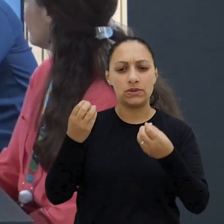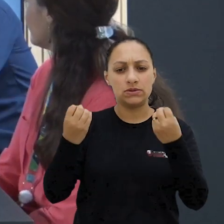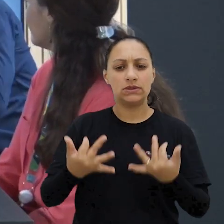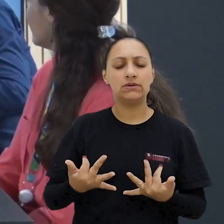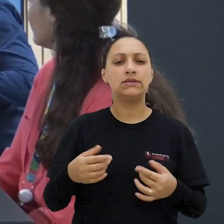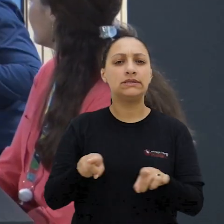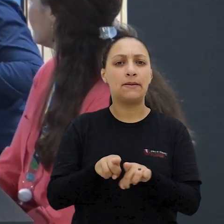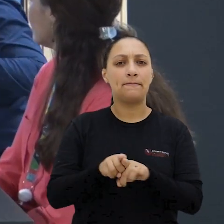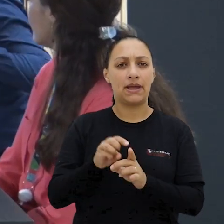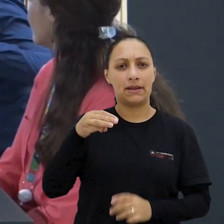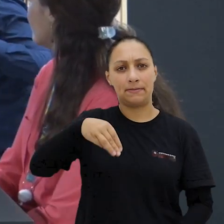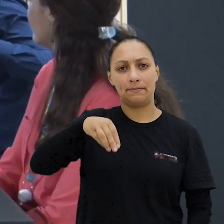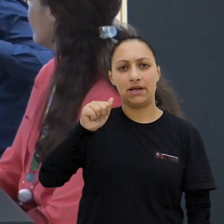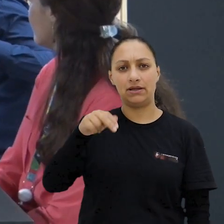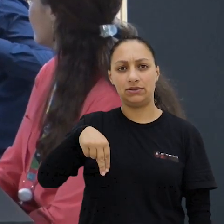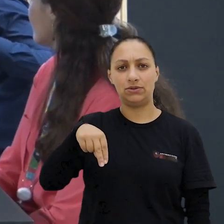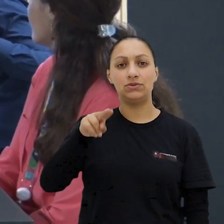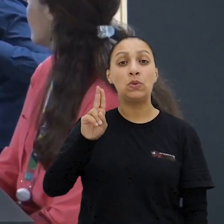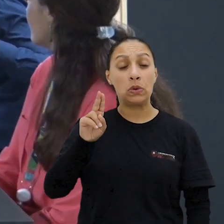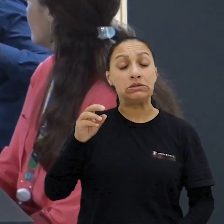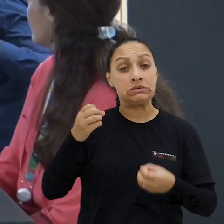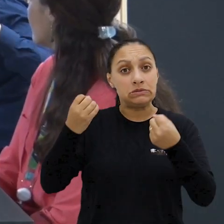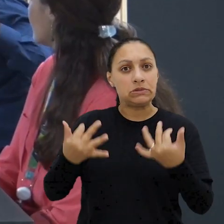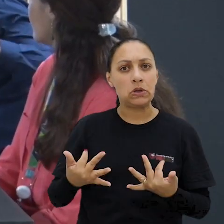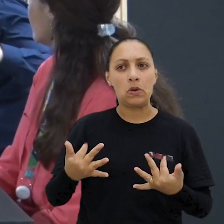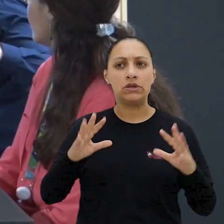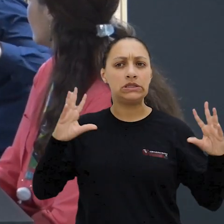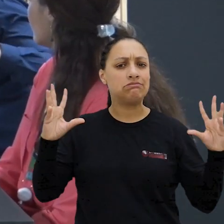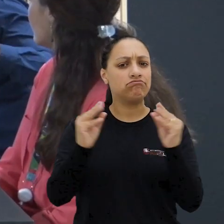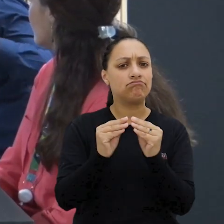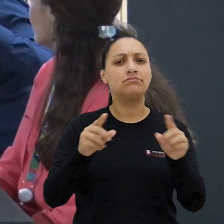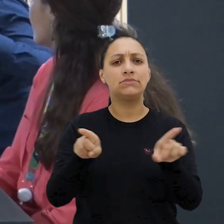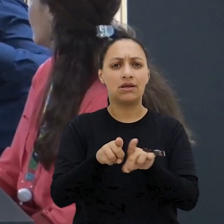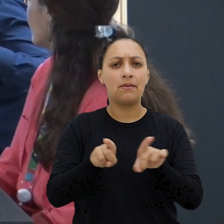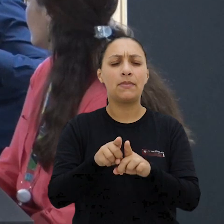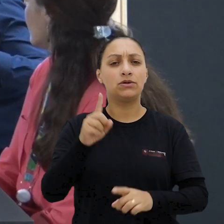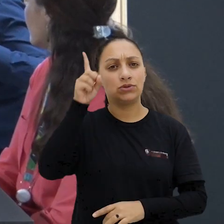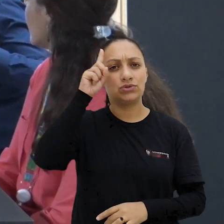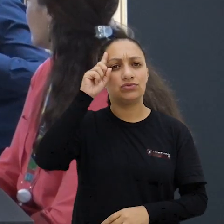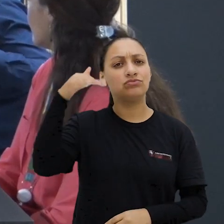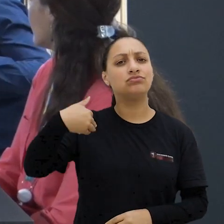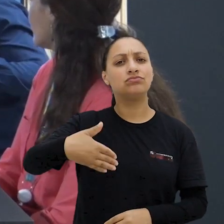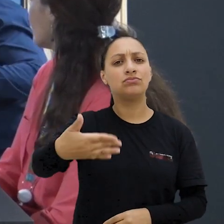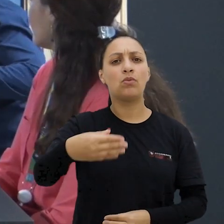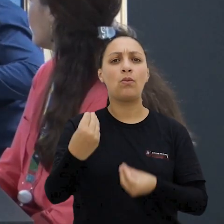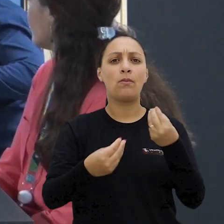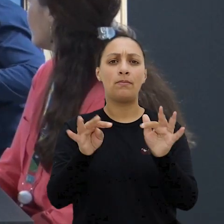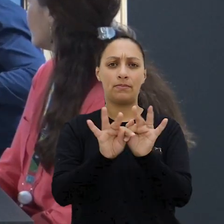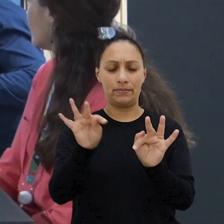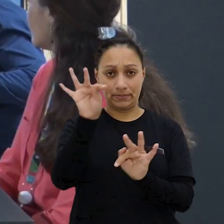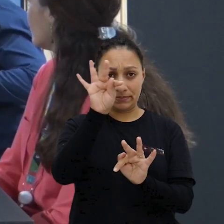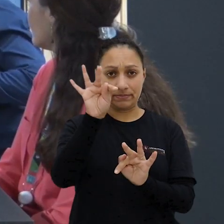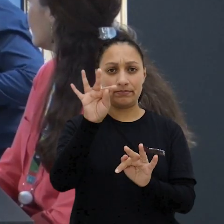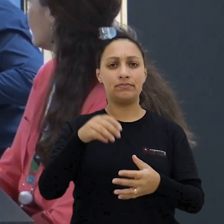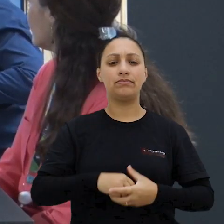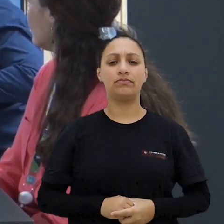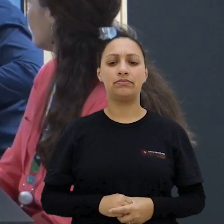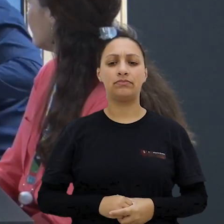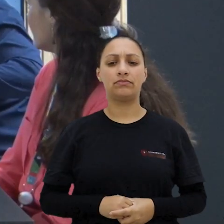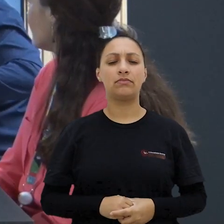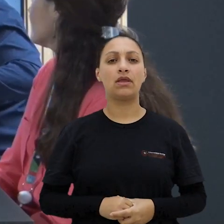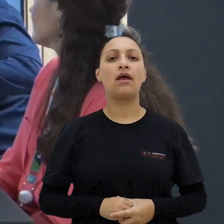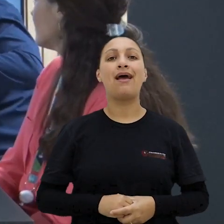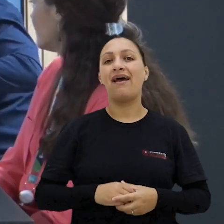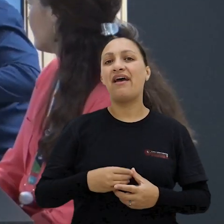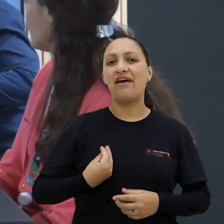a explicação da Manu é bem ampla e simplificando o dia a dia, né? O quanto o Fevale Tech Park é um